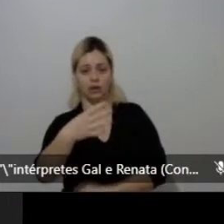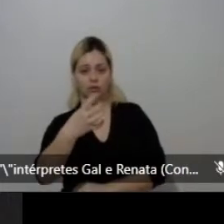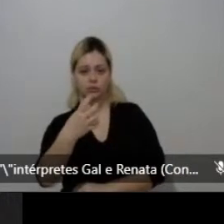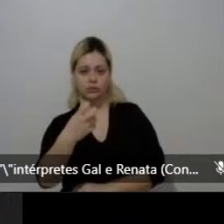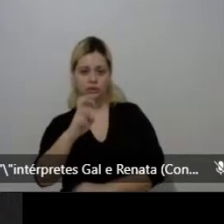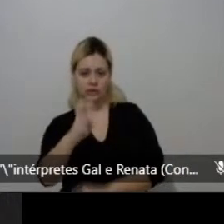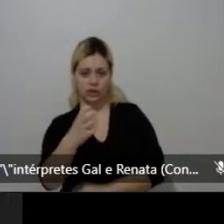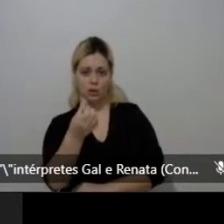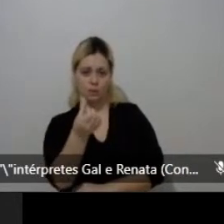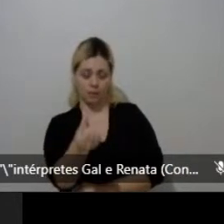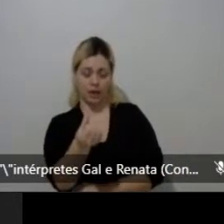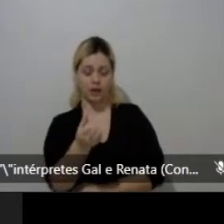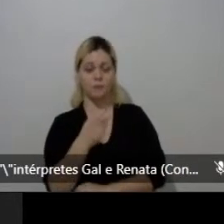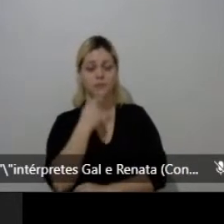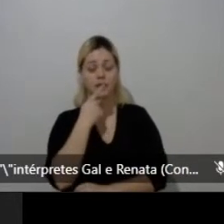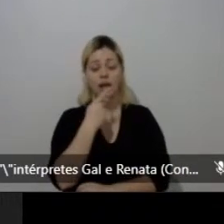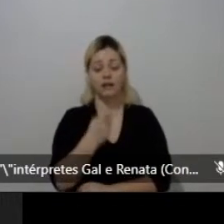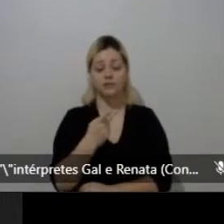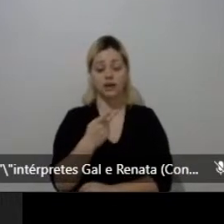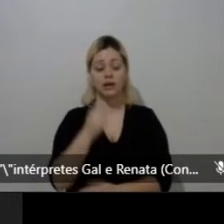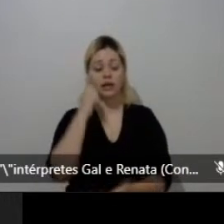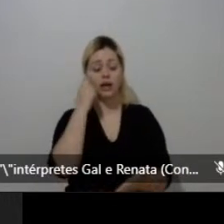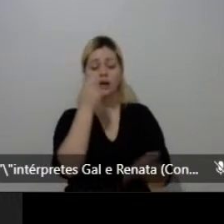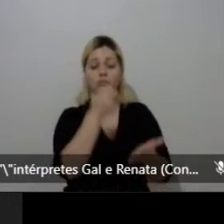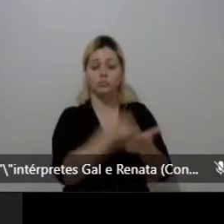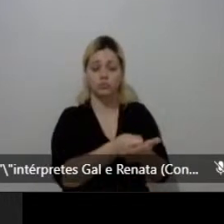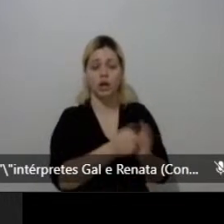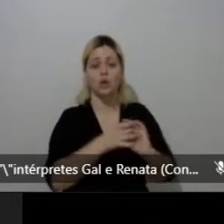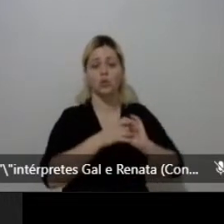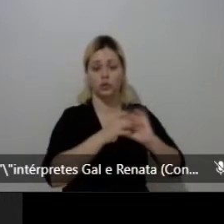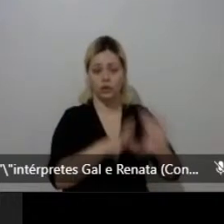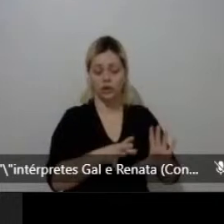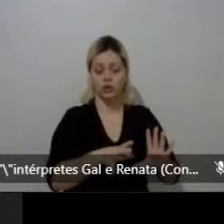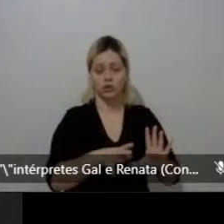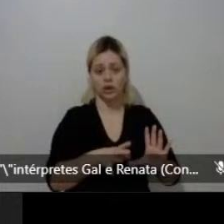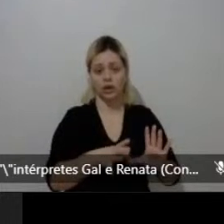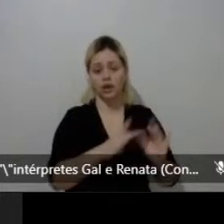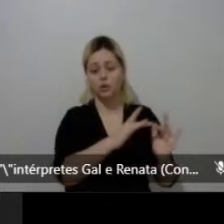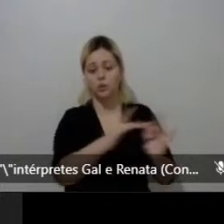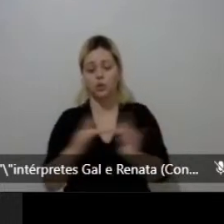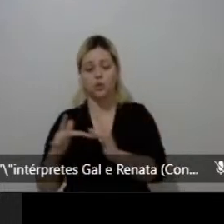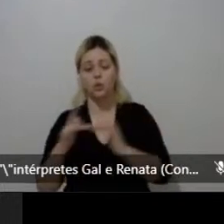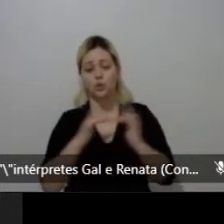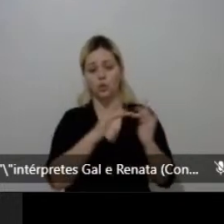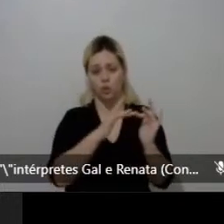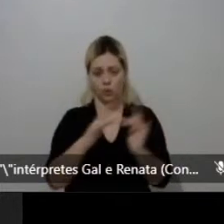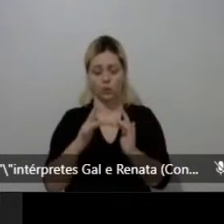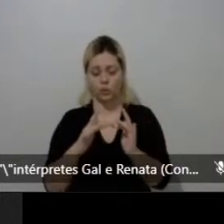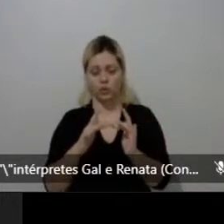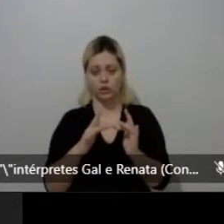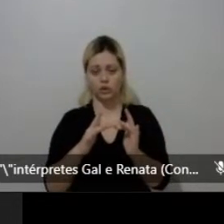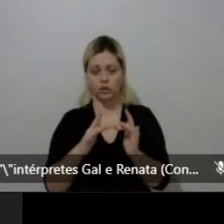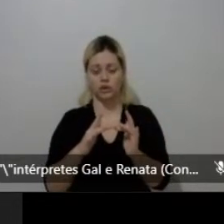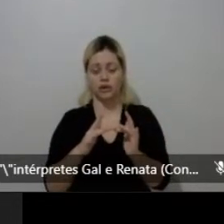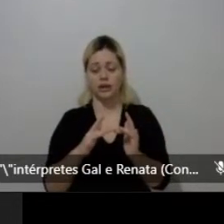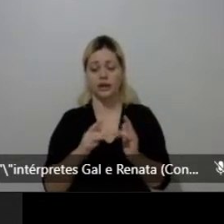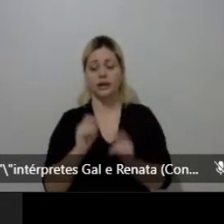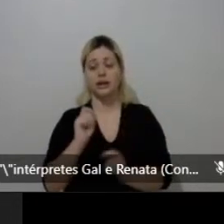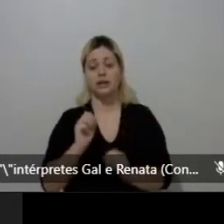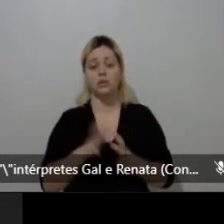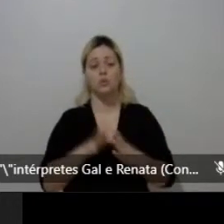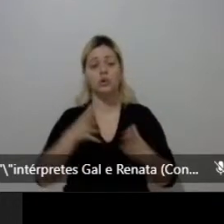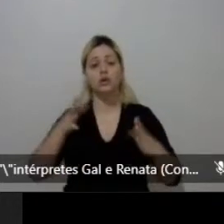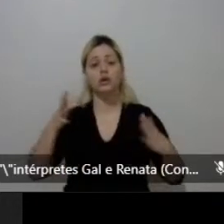13456, ela vai autorizar a alienação, e isso está ocorrendo, né, um